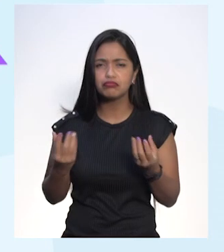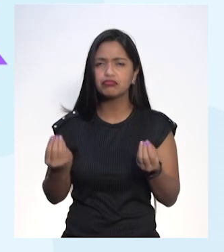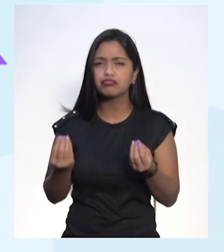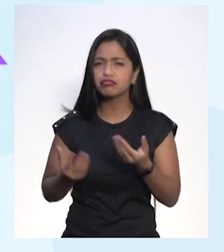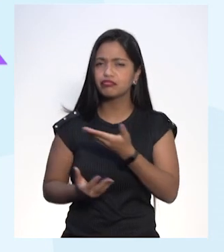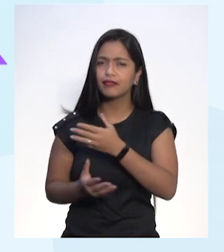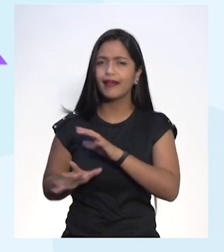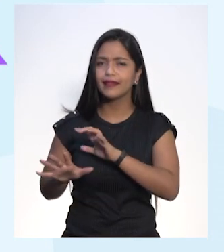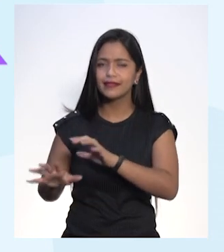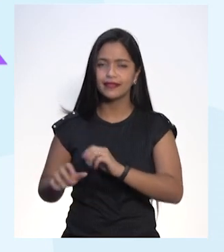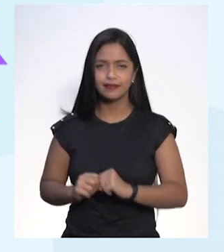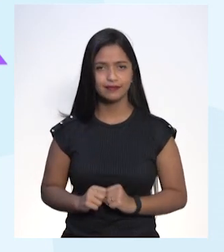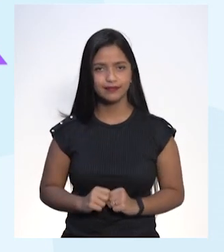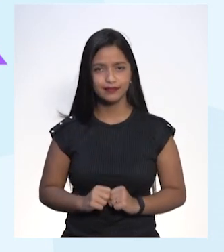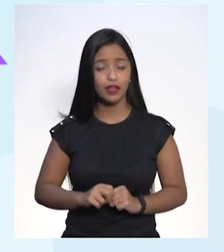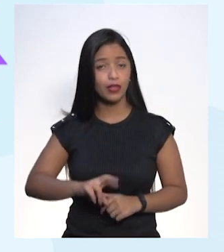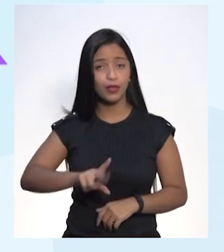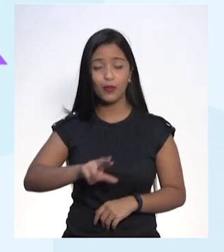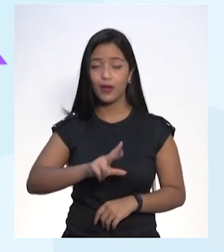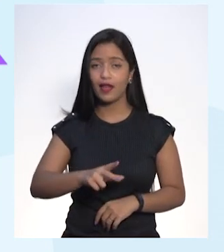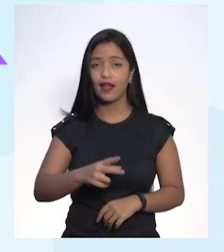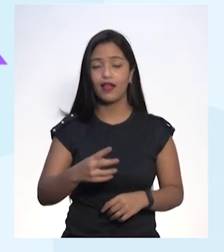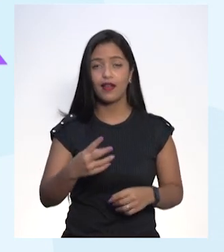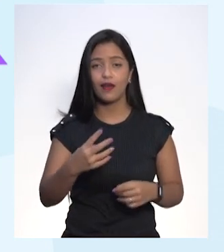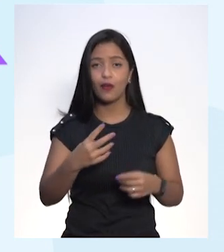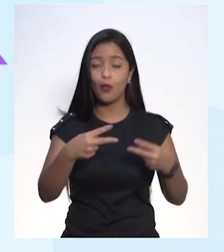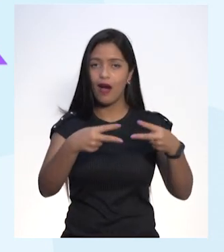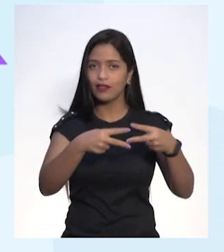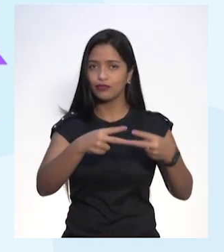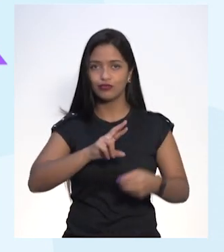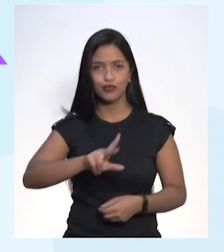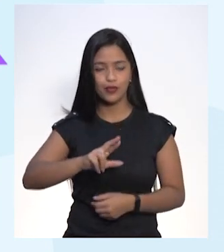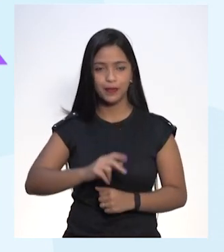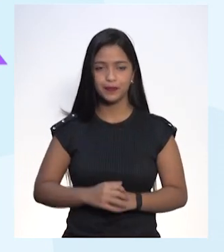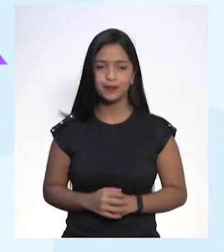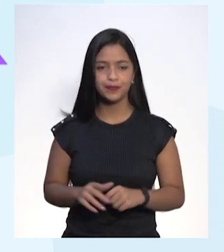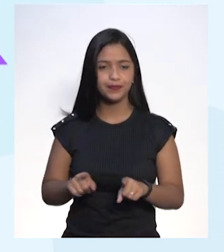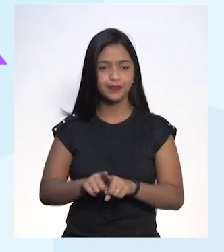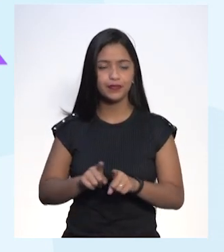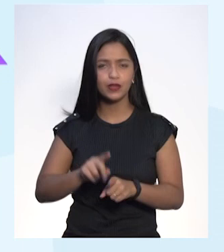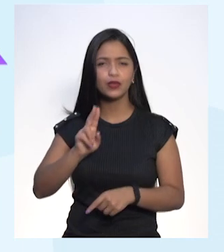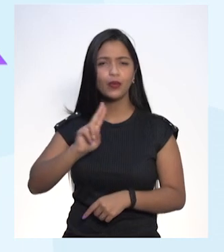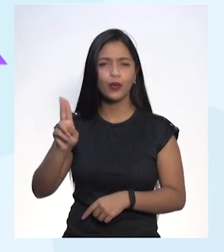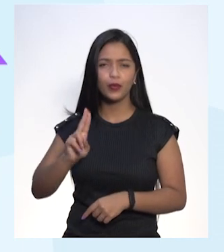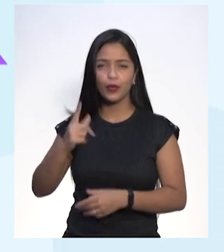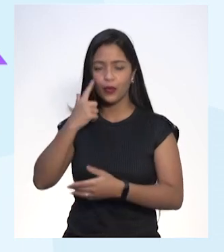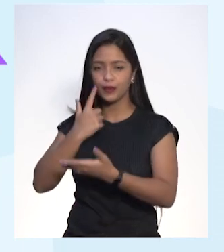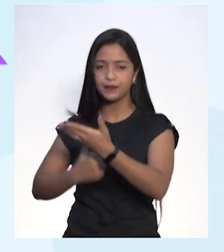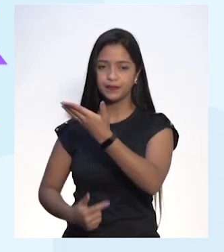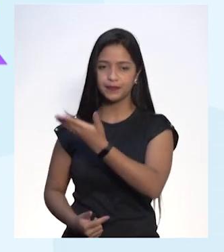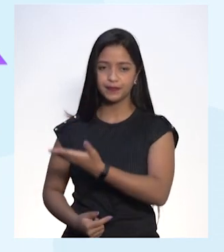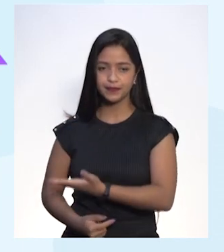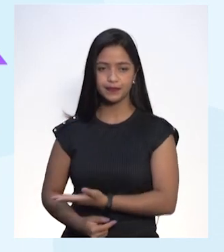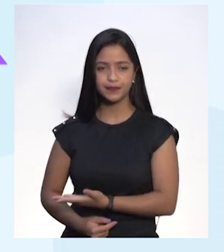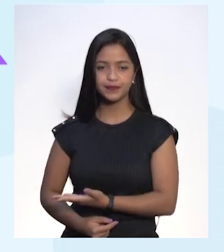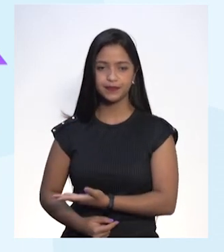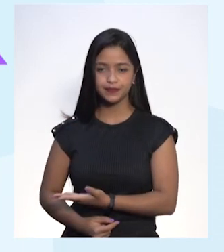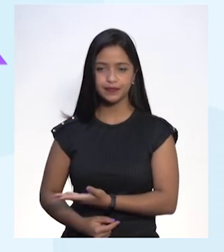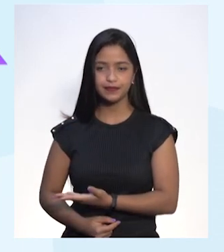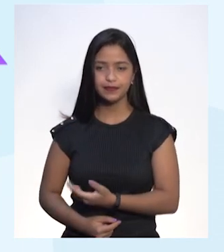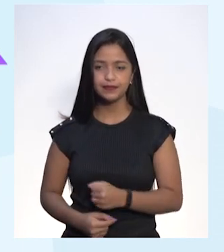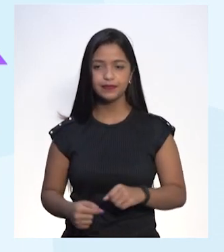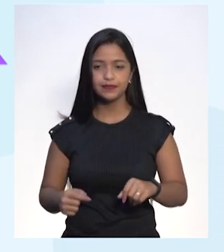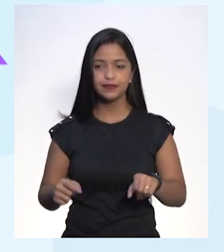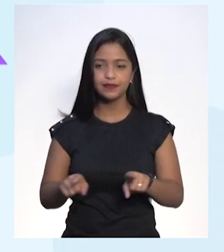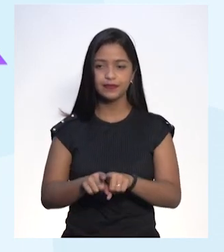quadrilátero, né? Tem um porquê, tem uma lógica, tá? Eneágono, decágono, um decágono, o nomezinho é feio, mas ele é simples,